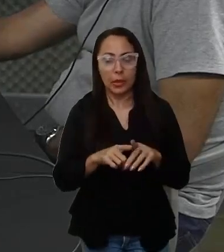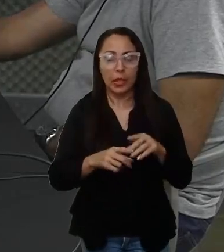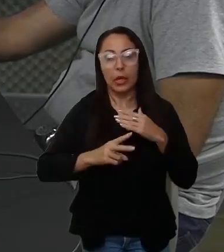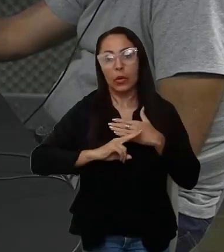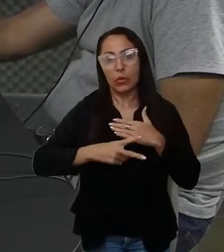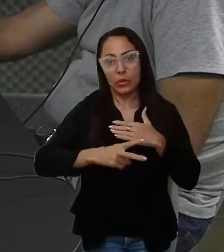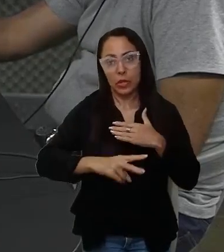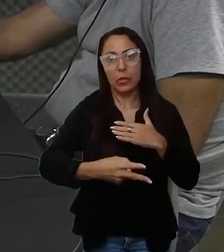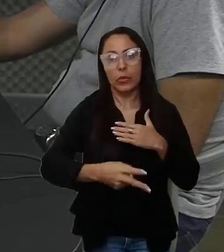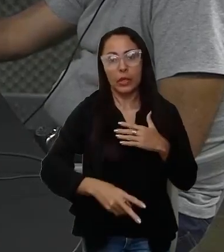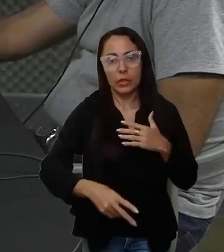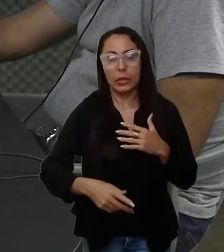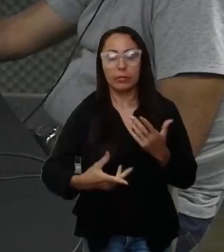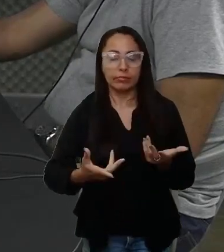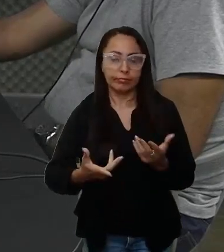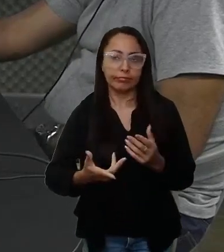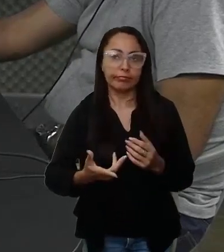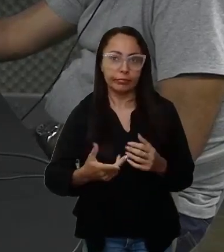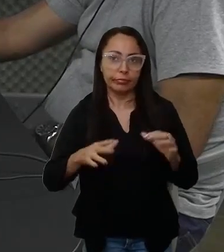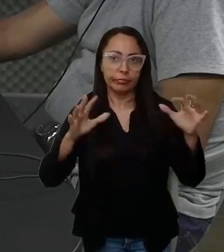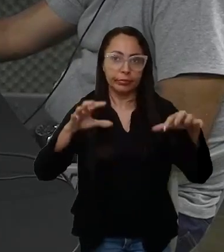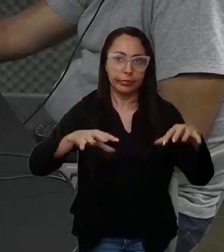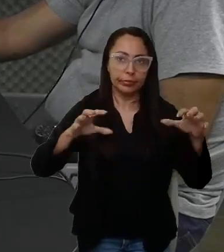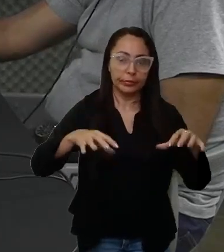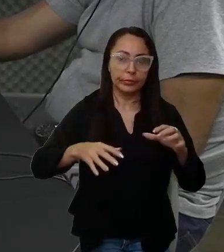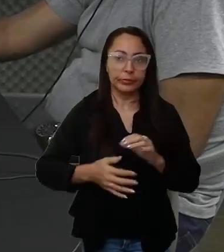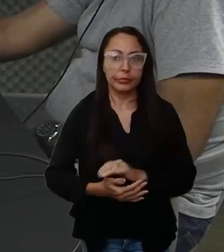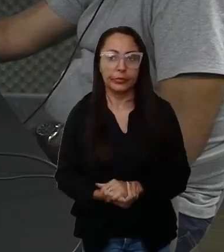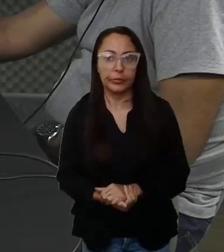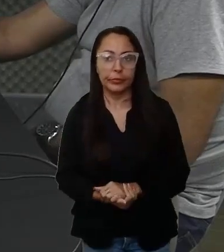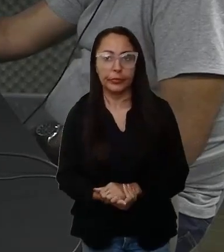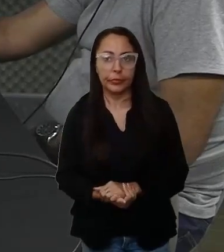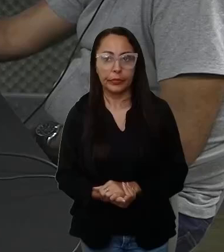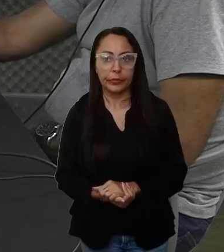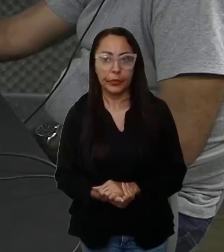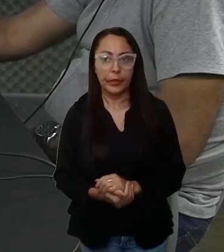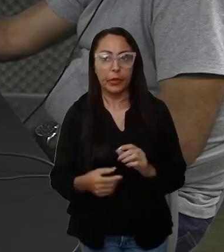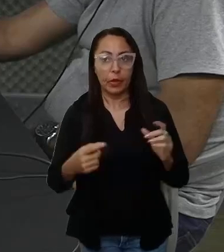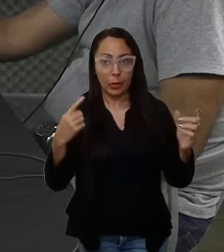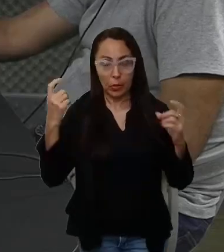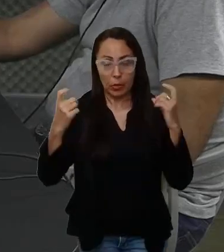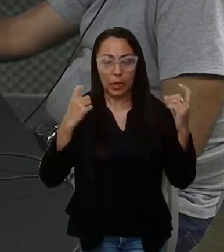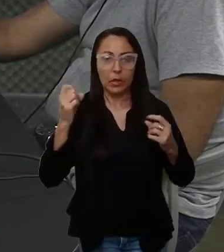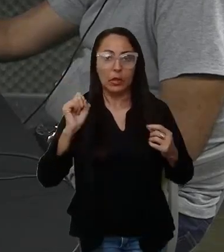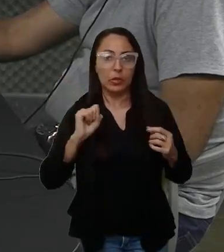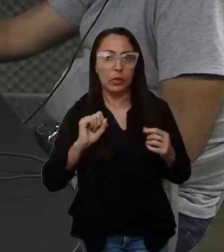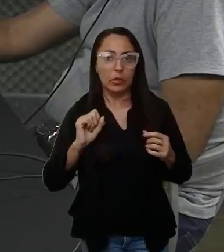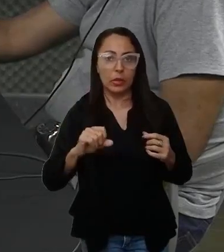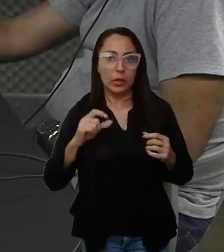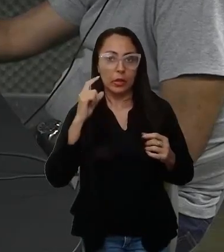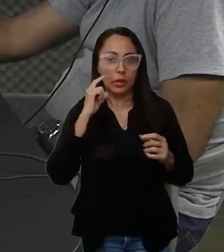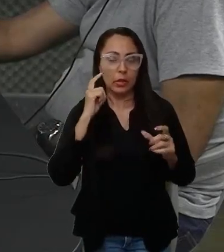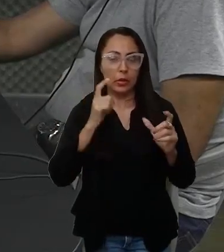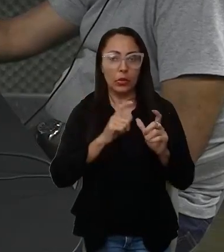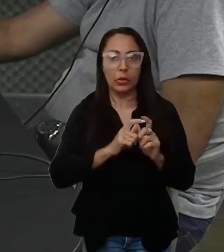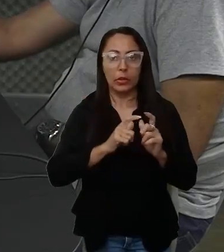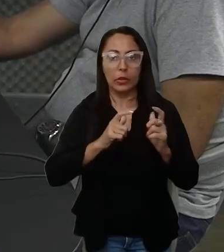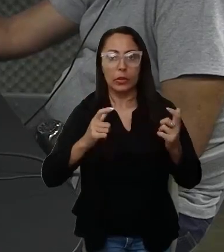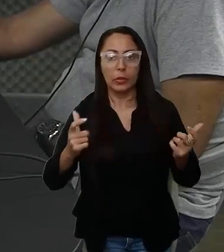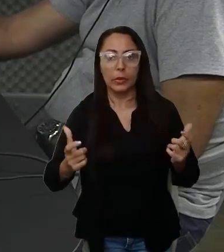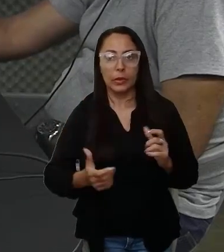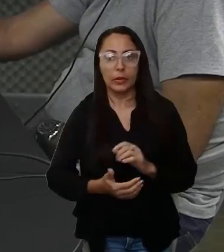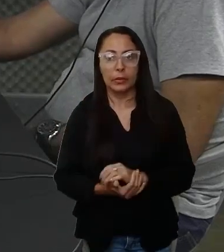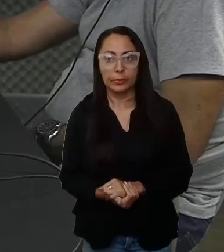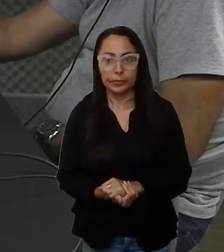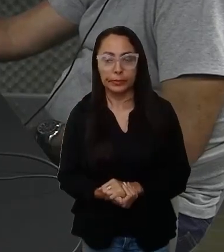chuvas intensas. Que é, voltando de novo, que é uma preocupação muito grande, que é o aumento da maré,